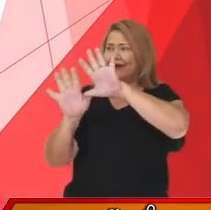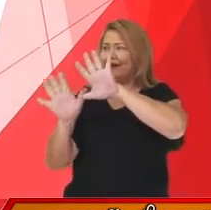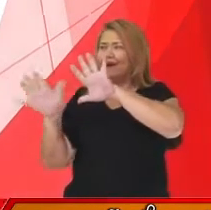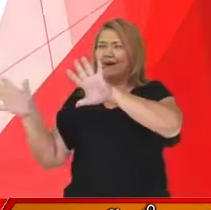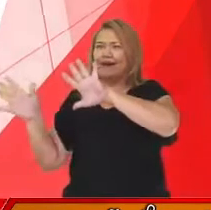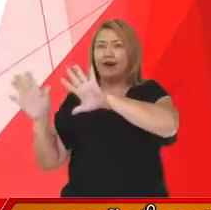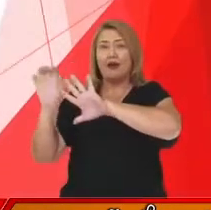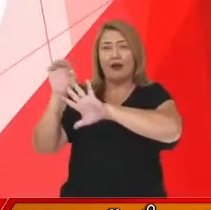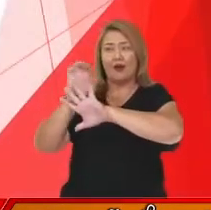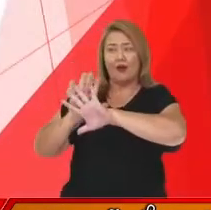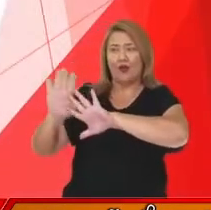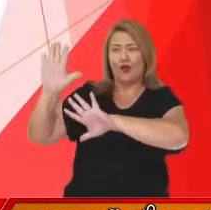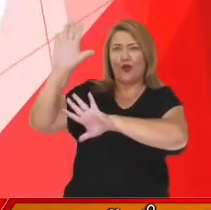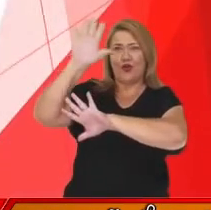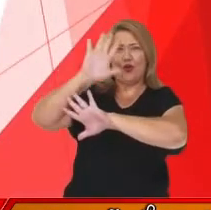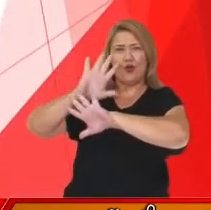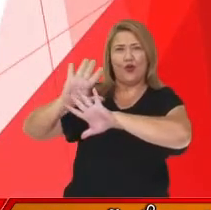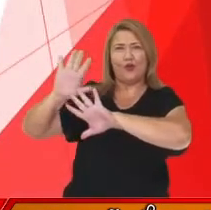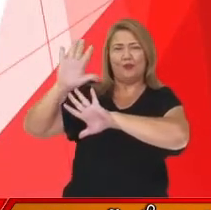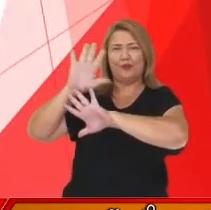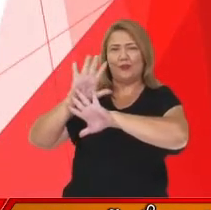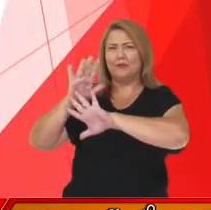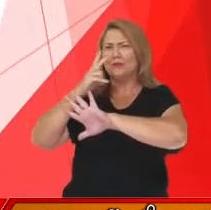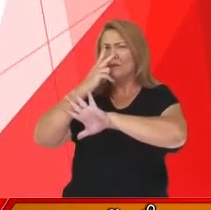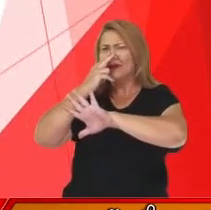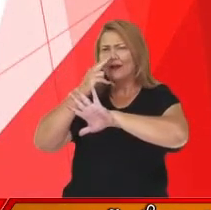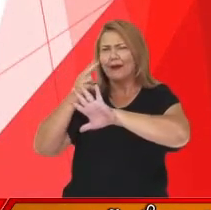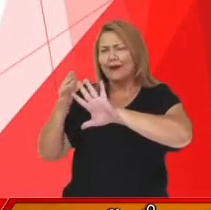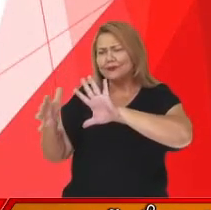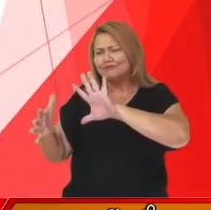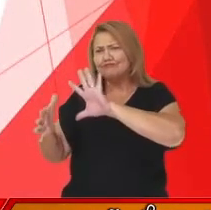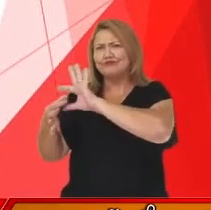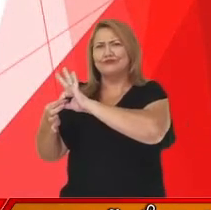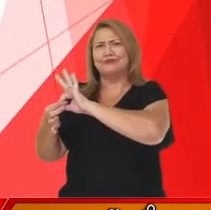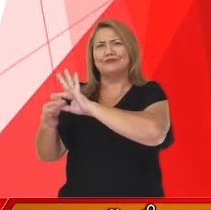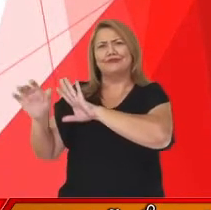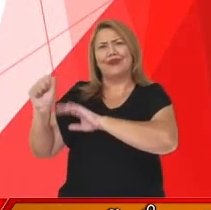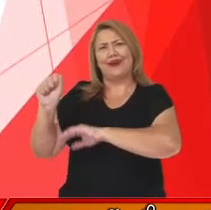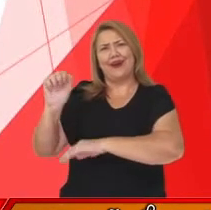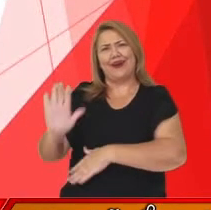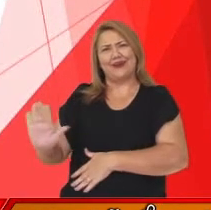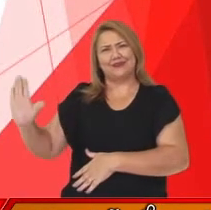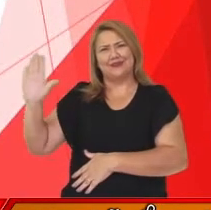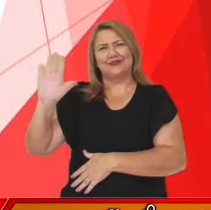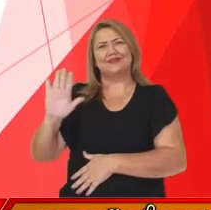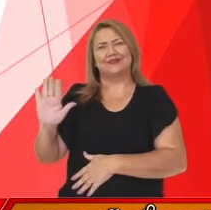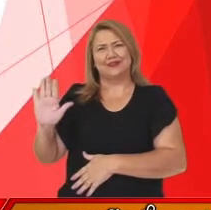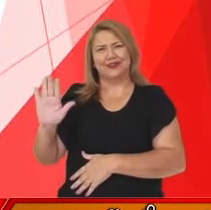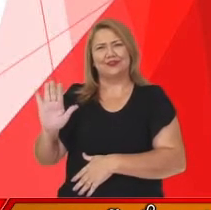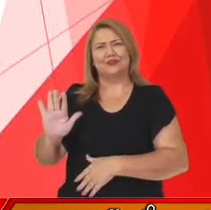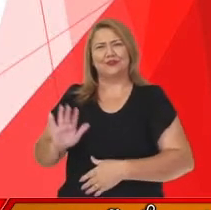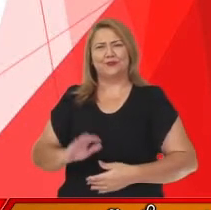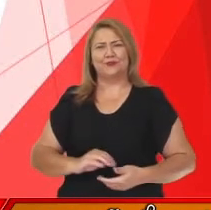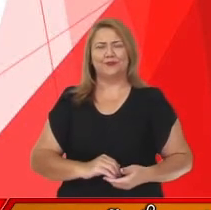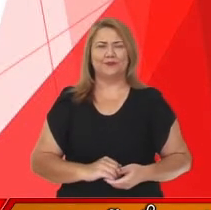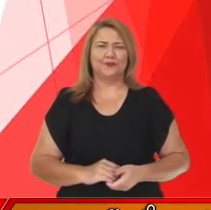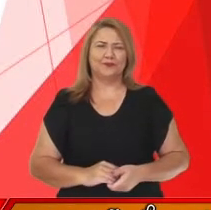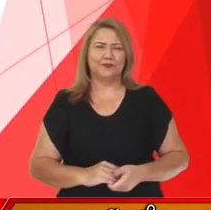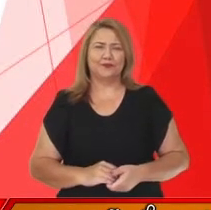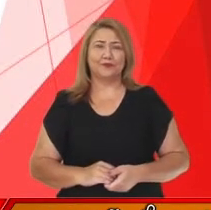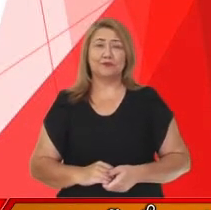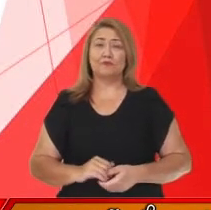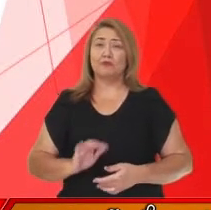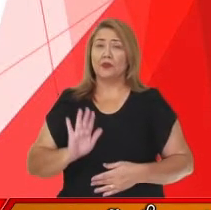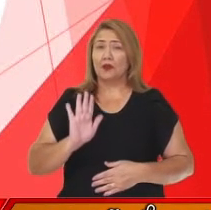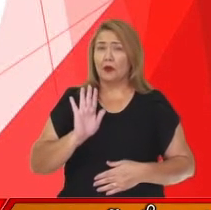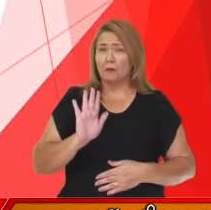parece muito mais uma península asiática do que de fato um com uma massa Continental única